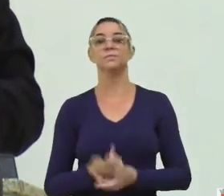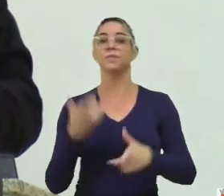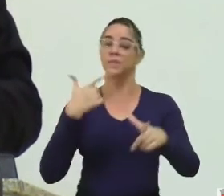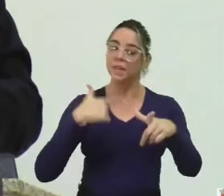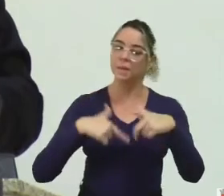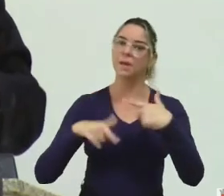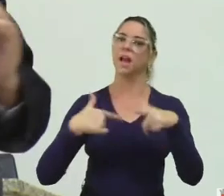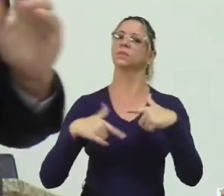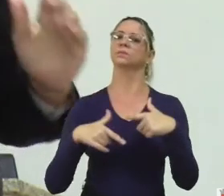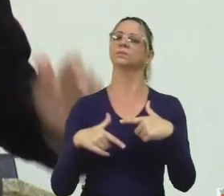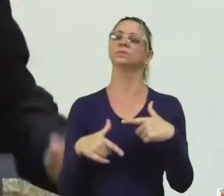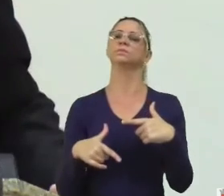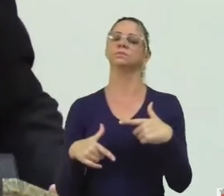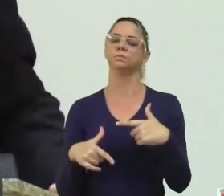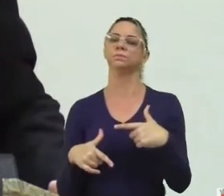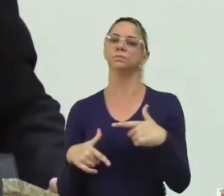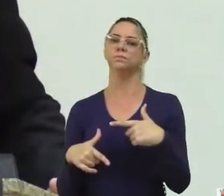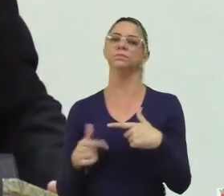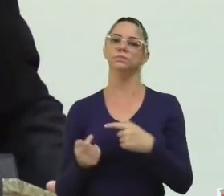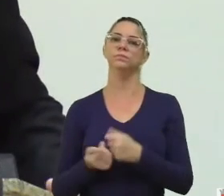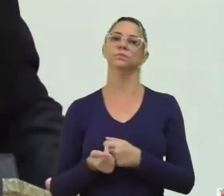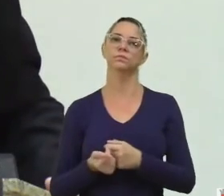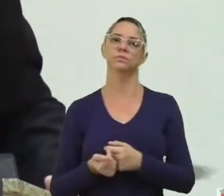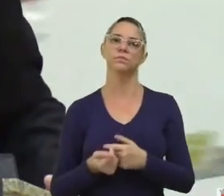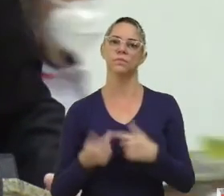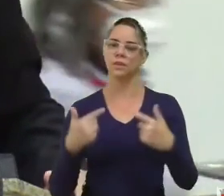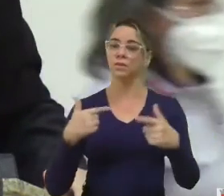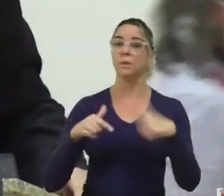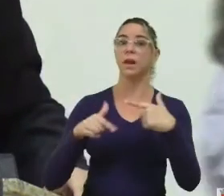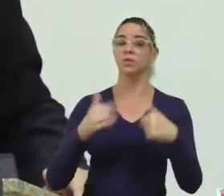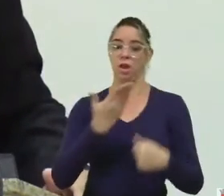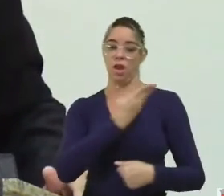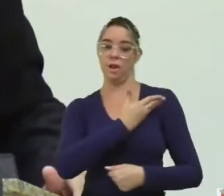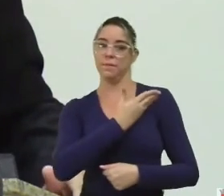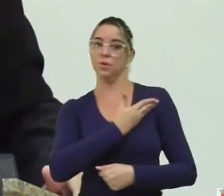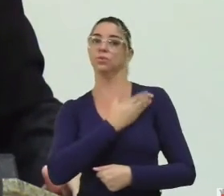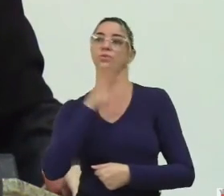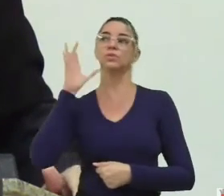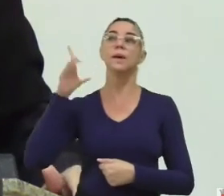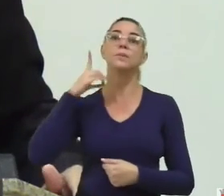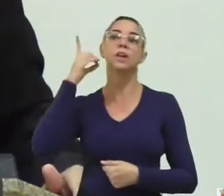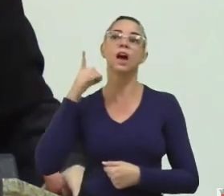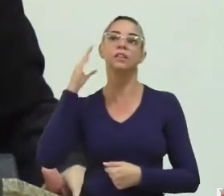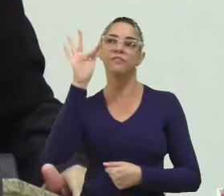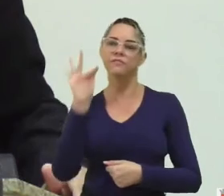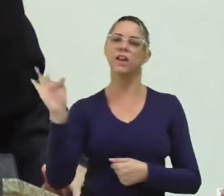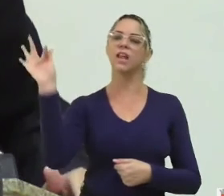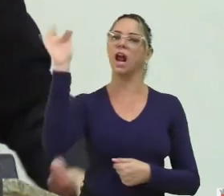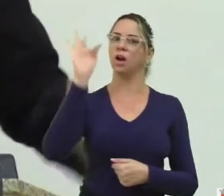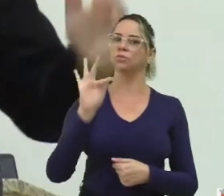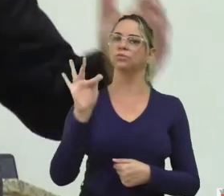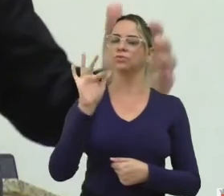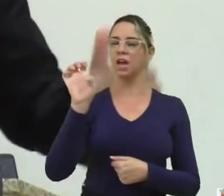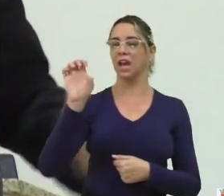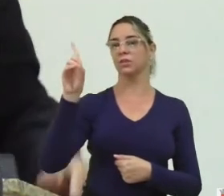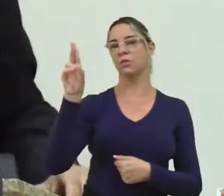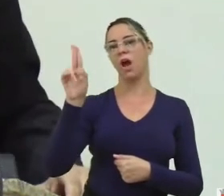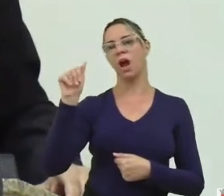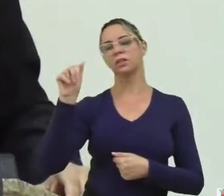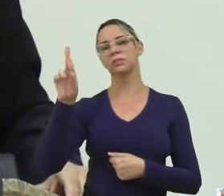trabalho que nossos amigos, deputados federal Eduardo da Fonte e a